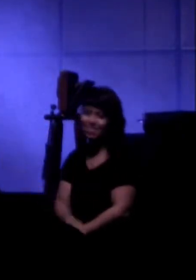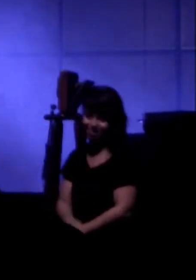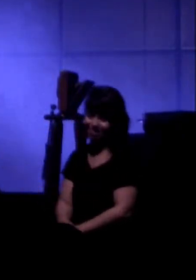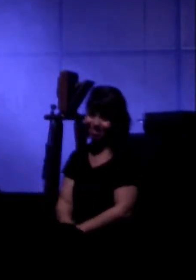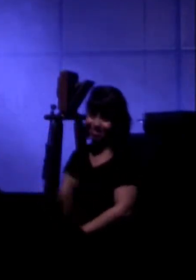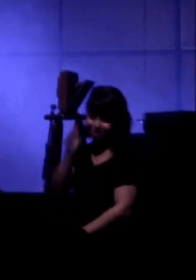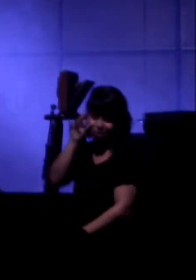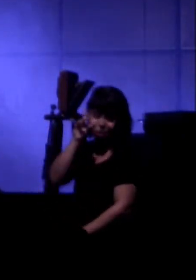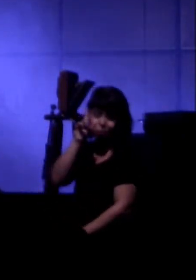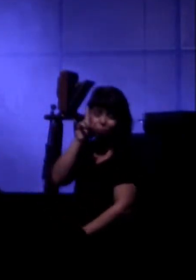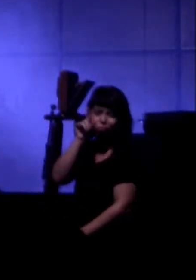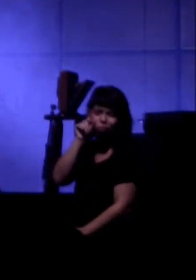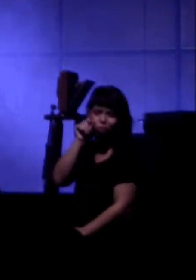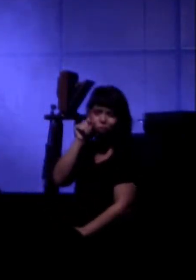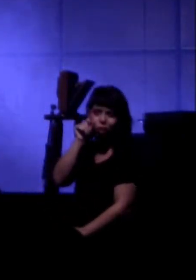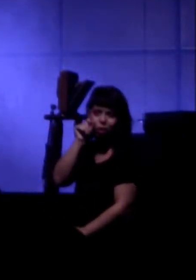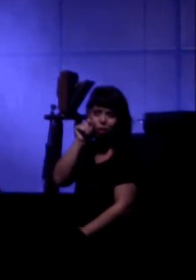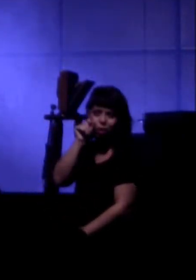Um dia,